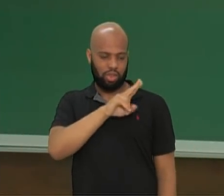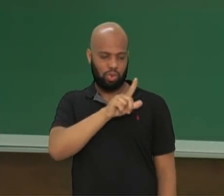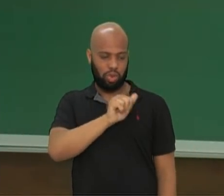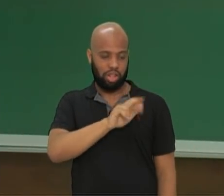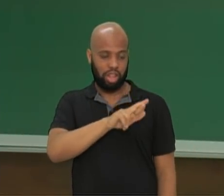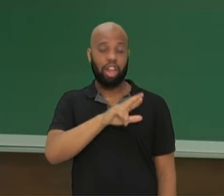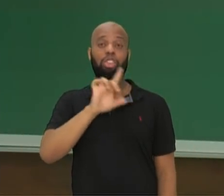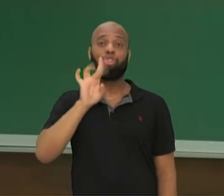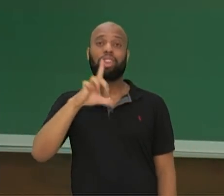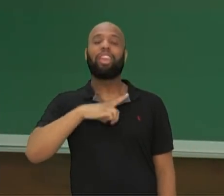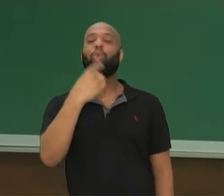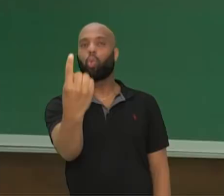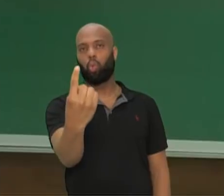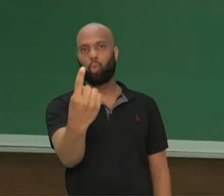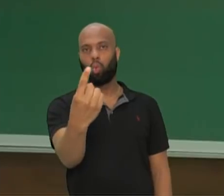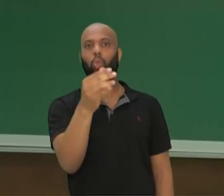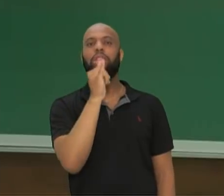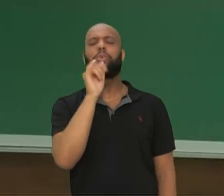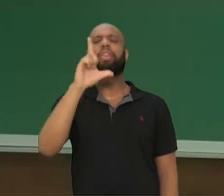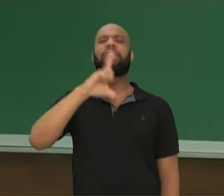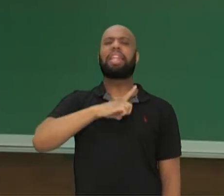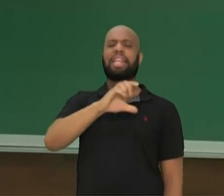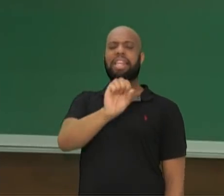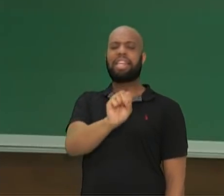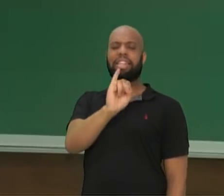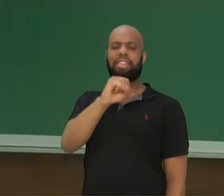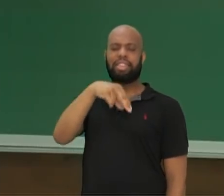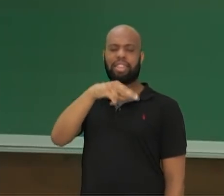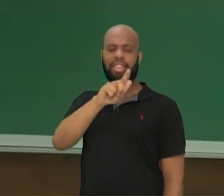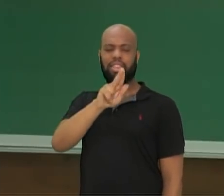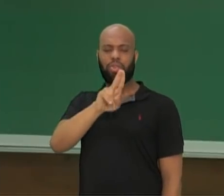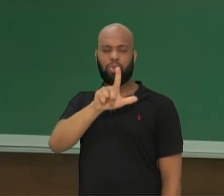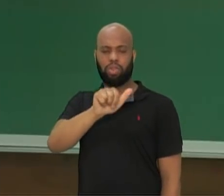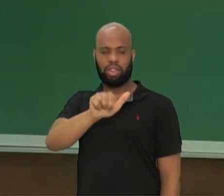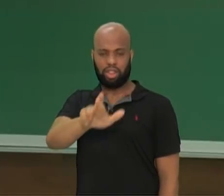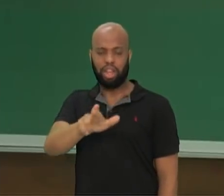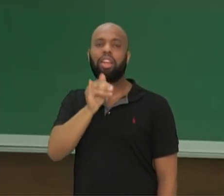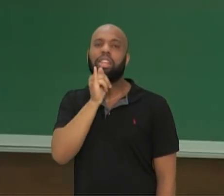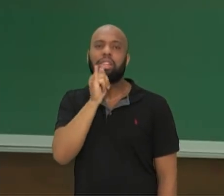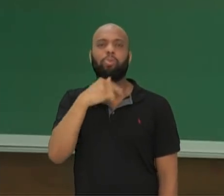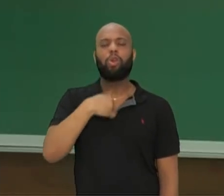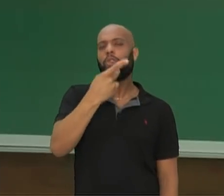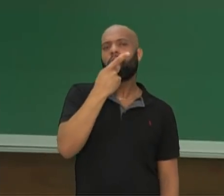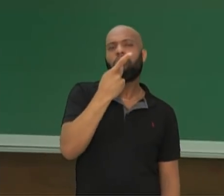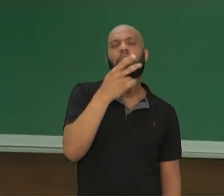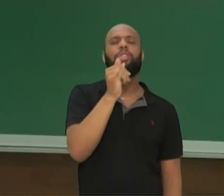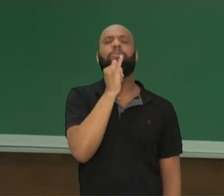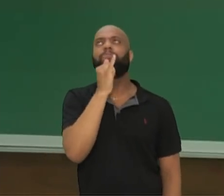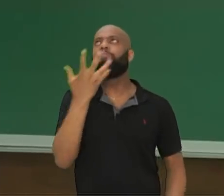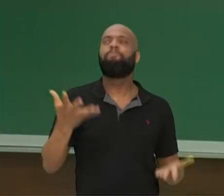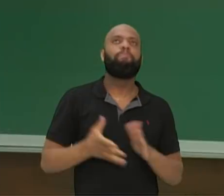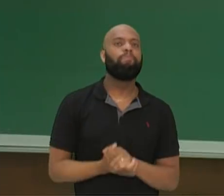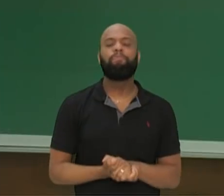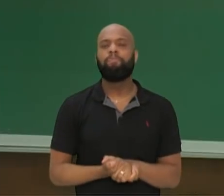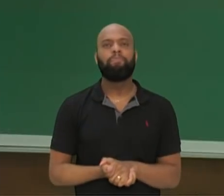uma coisa, né? Eu falo, tá no singular. Por exemplo, quando eu digo